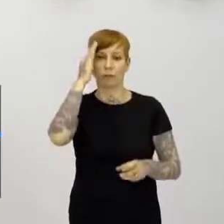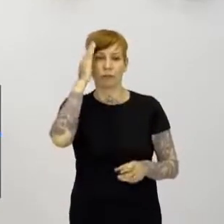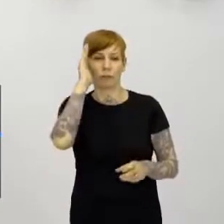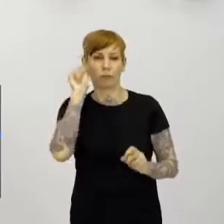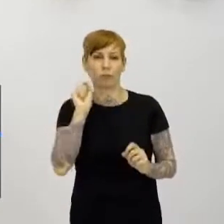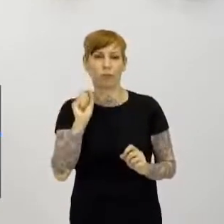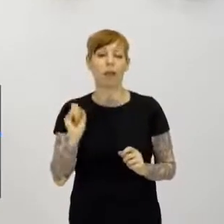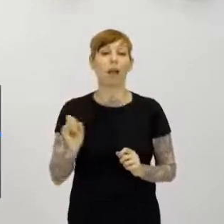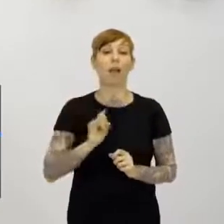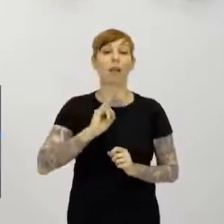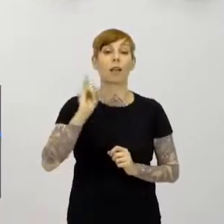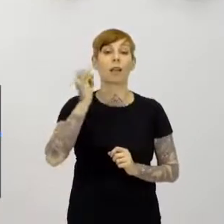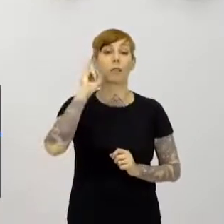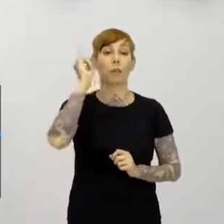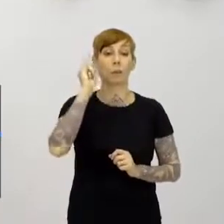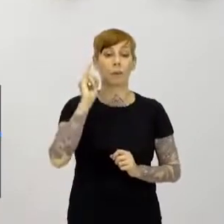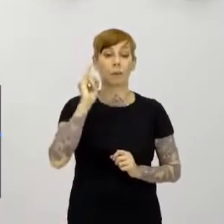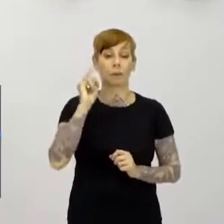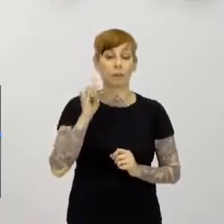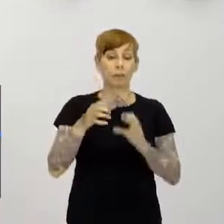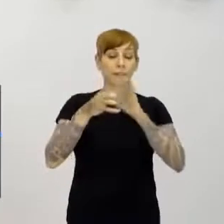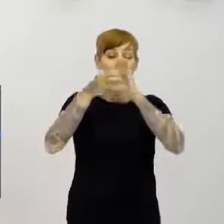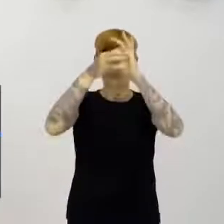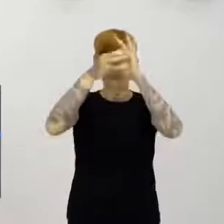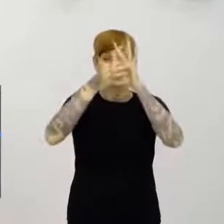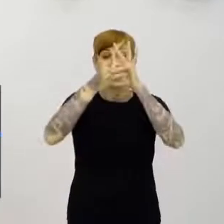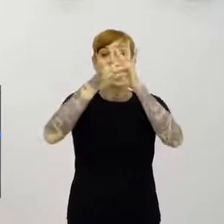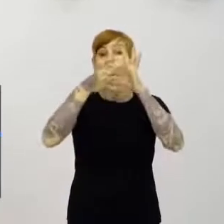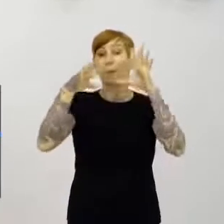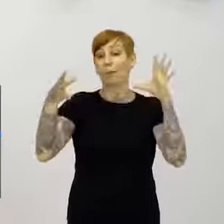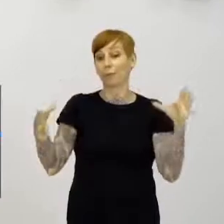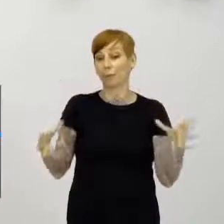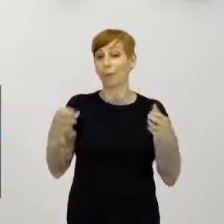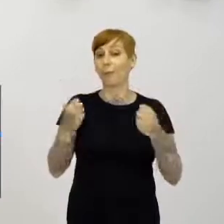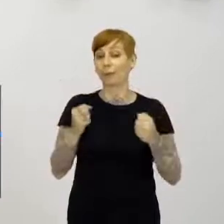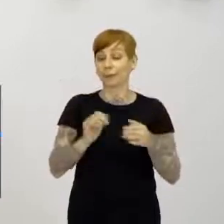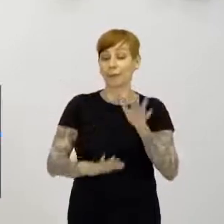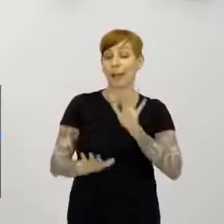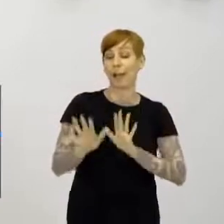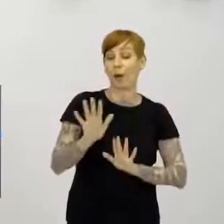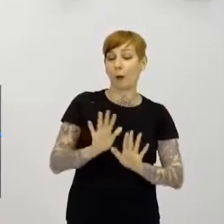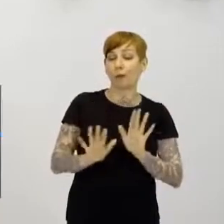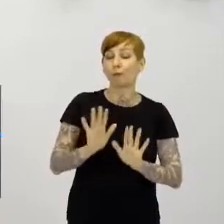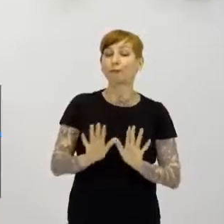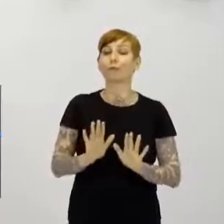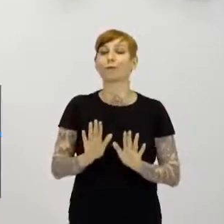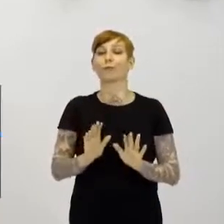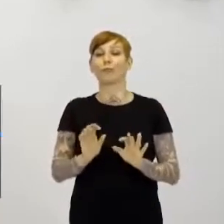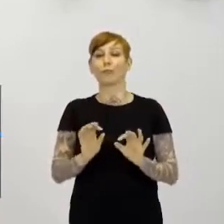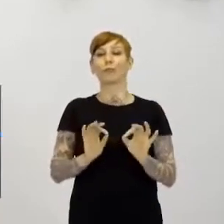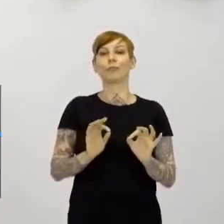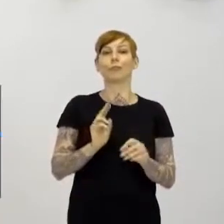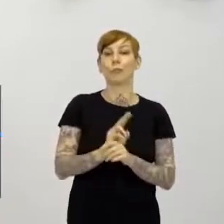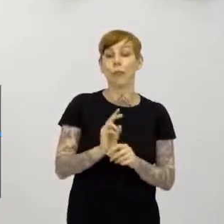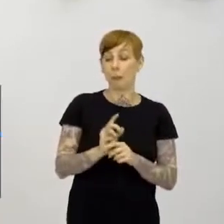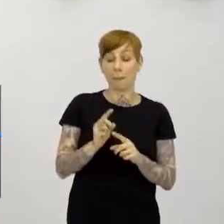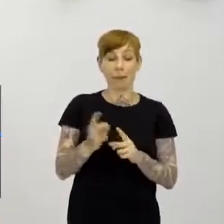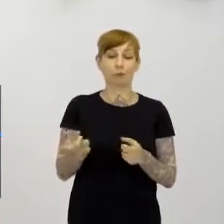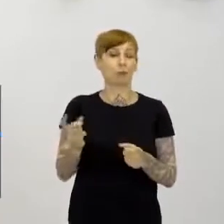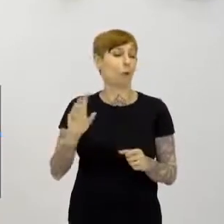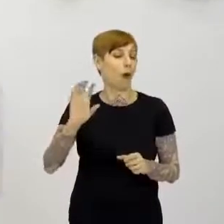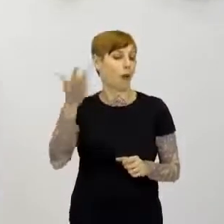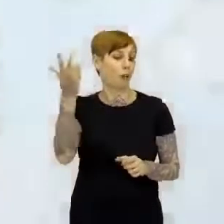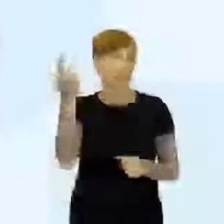entender a importância da nossa democracia, que nós precisamos cuidar da nossa democracia para que esses anos de chumbo nunca mais